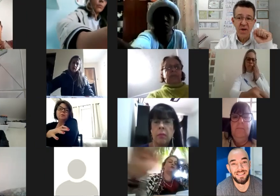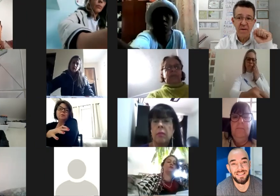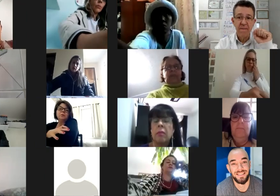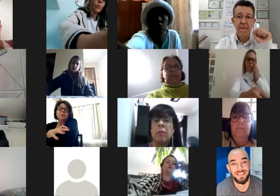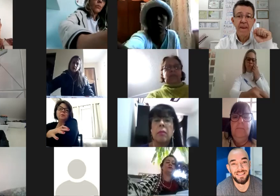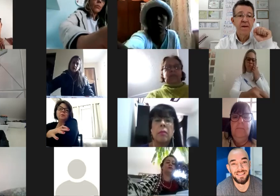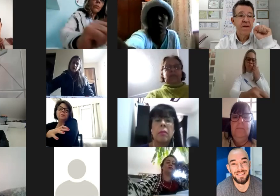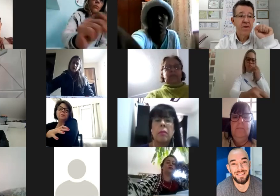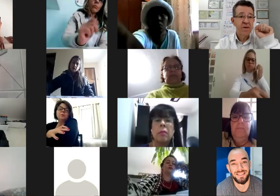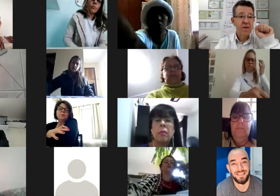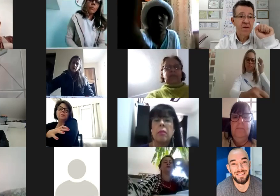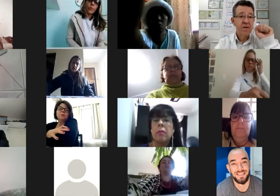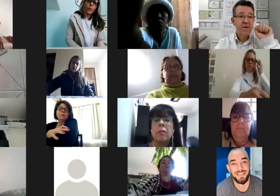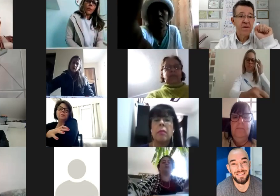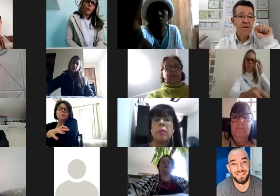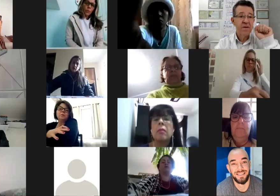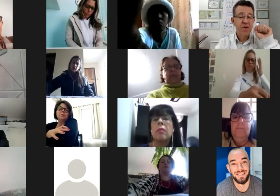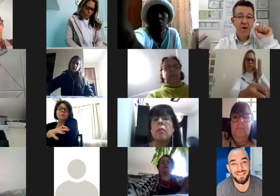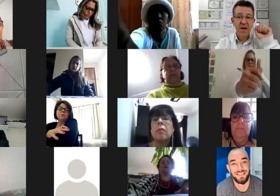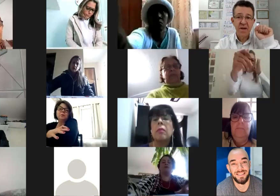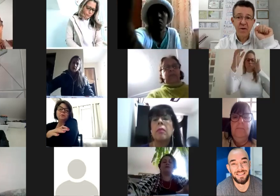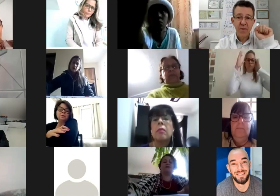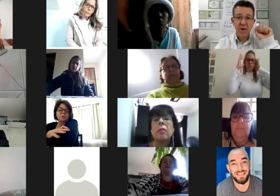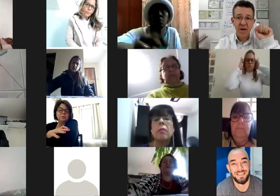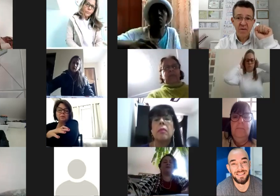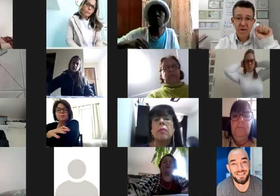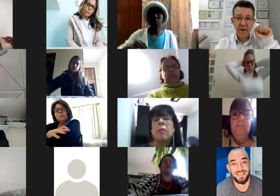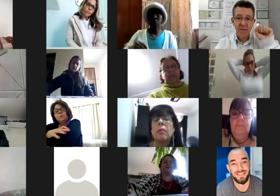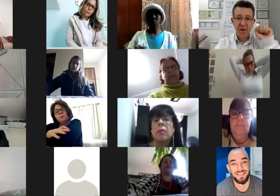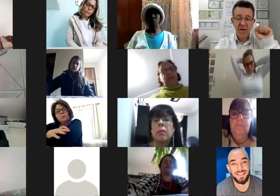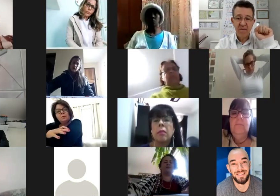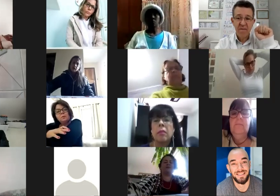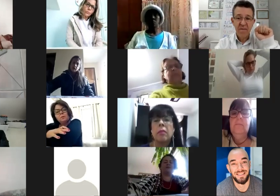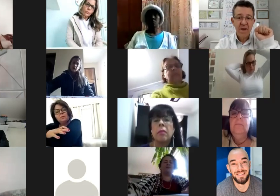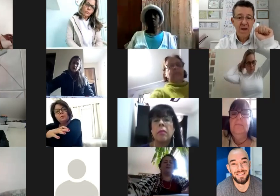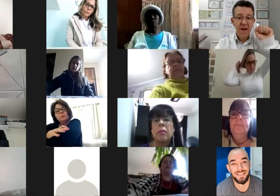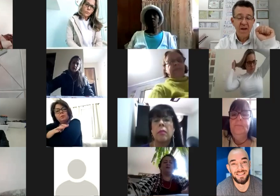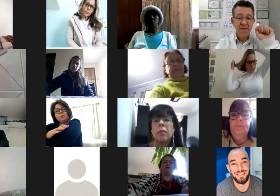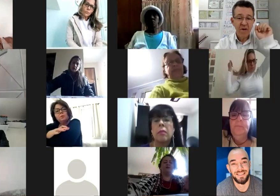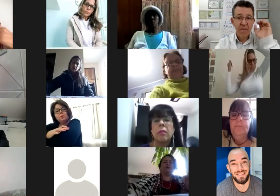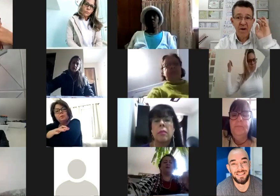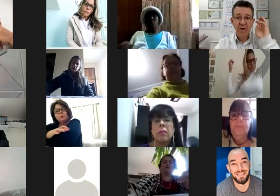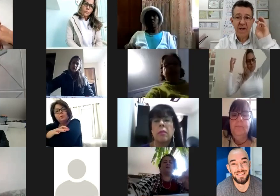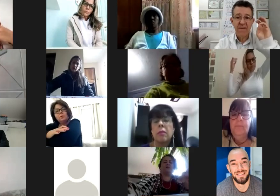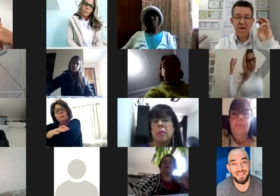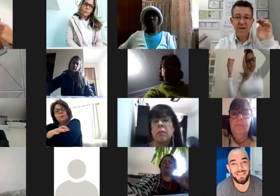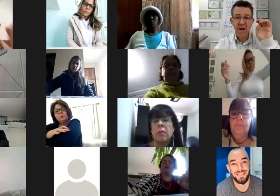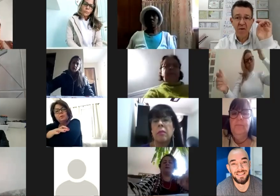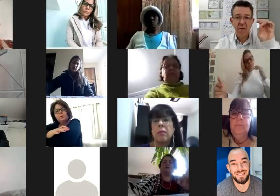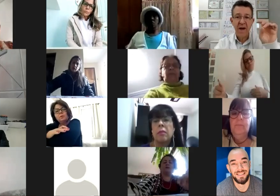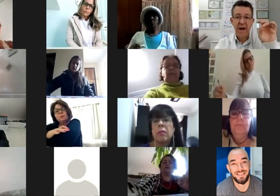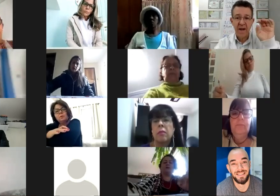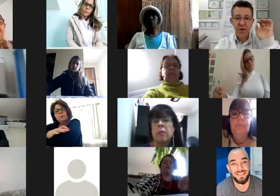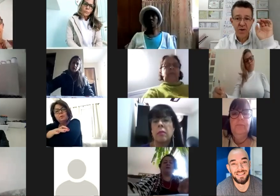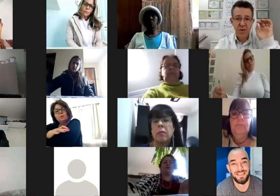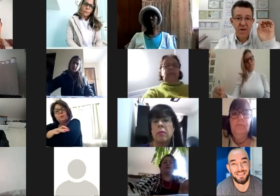segura um pouquinho. qual seria minha Sônia, segura um pouquinho, espera um pouquinho. Quem tiver com barulho de